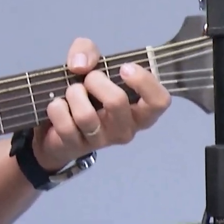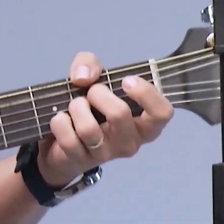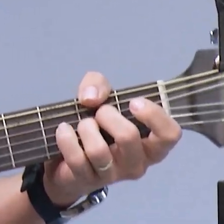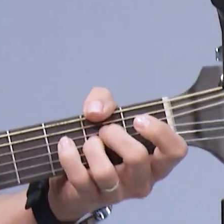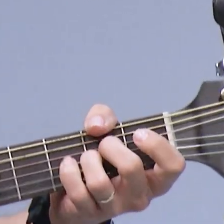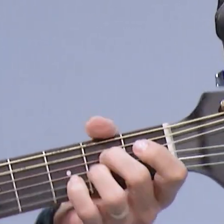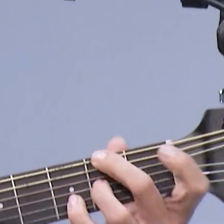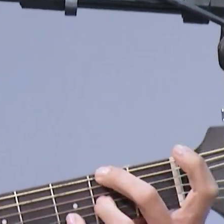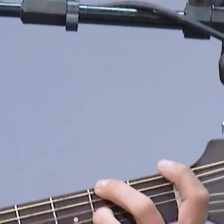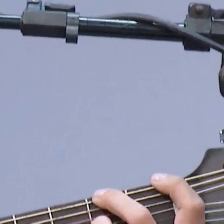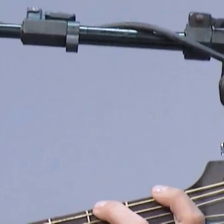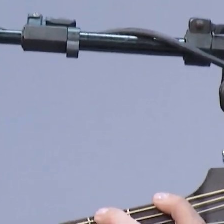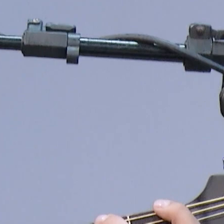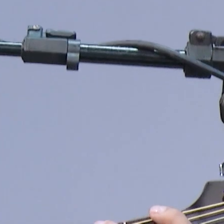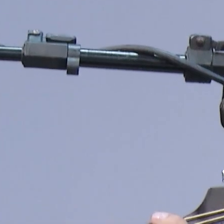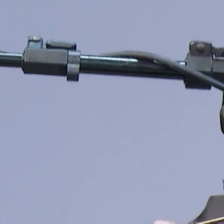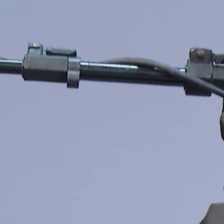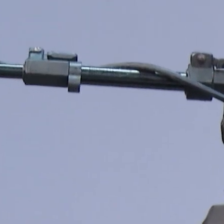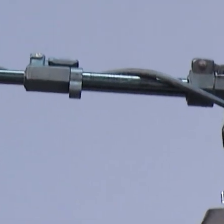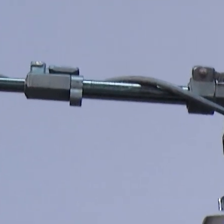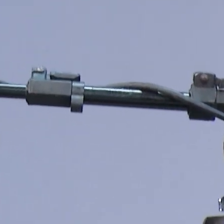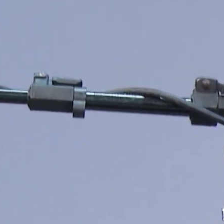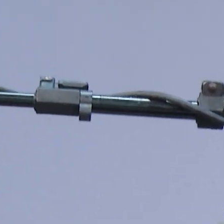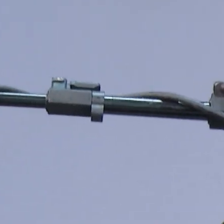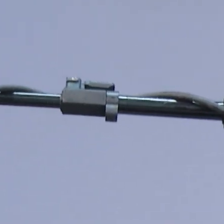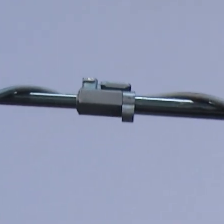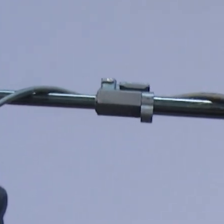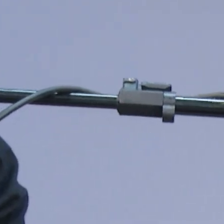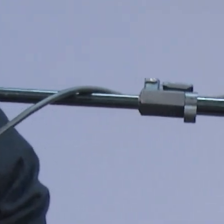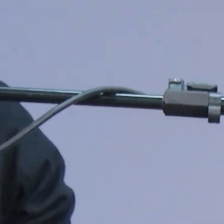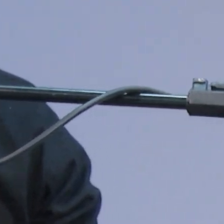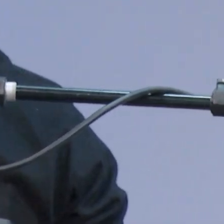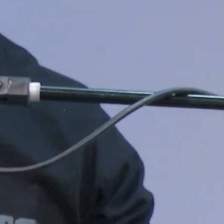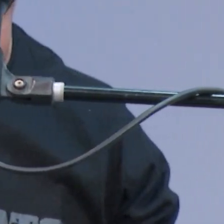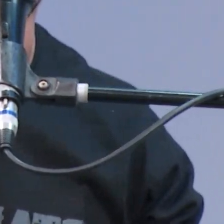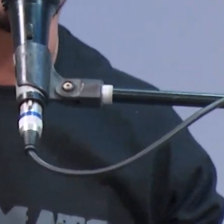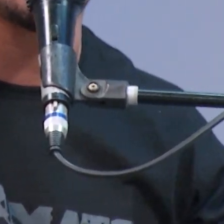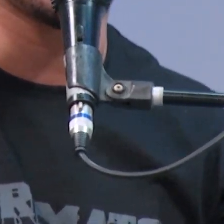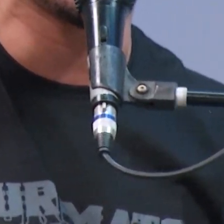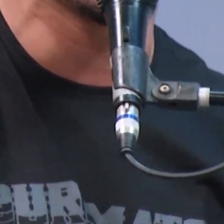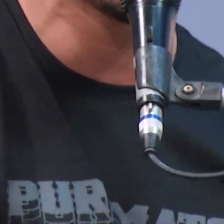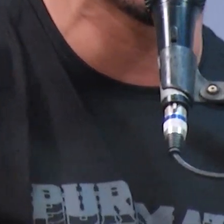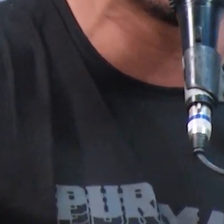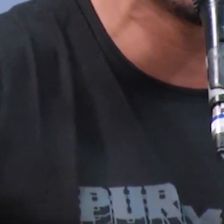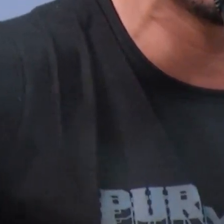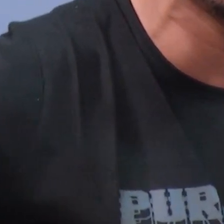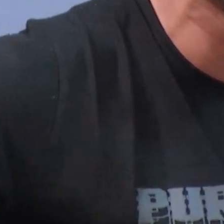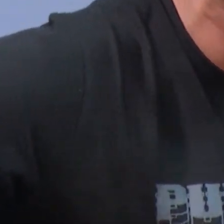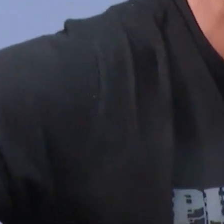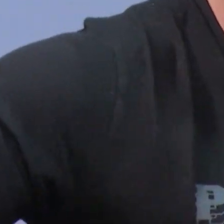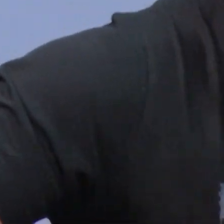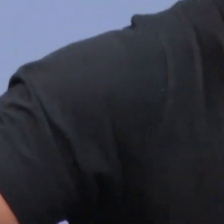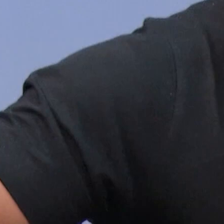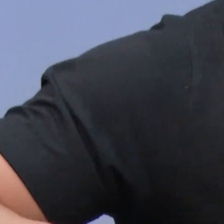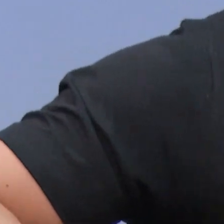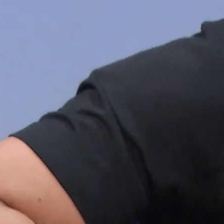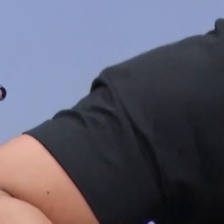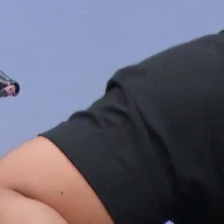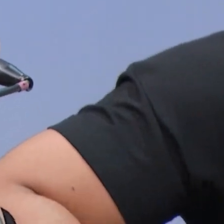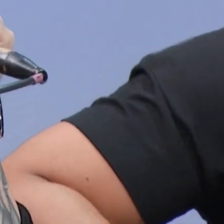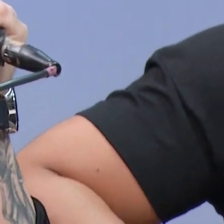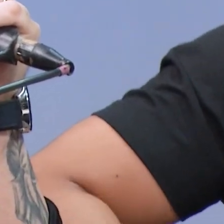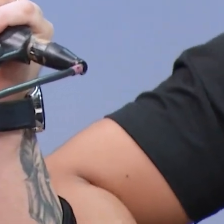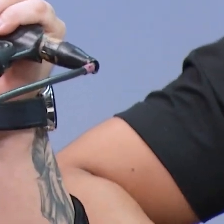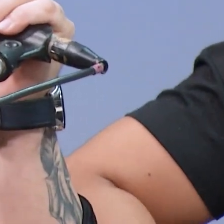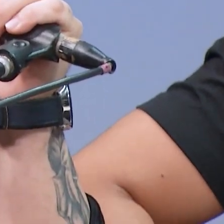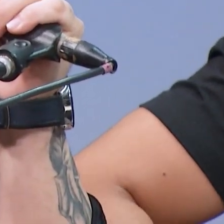mas eu estou sóbrio, sob o efeito de álcool, bêbado,